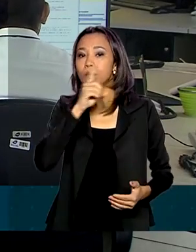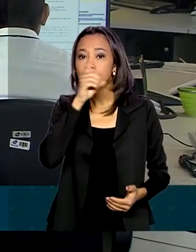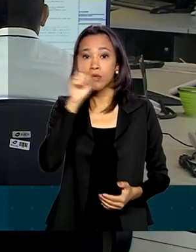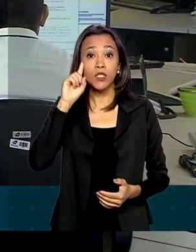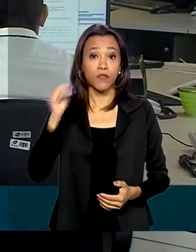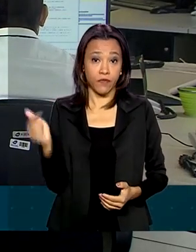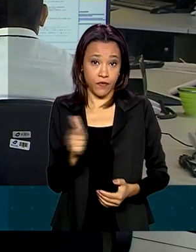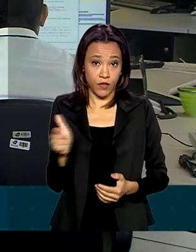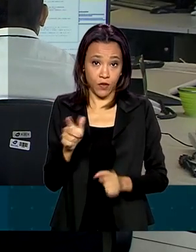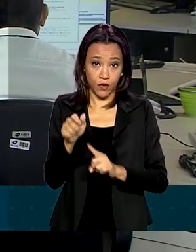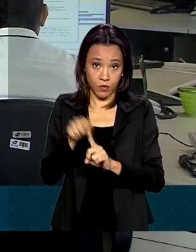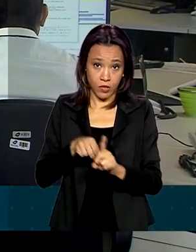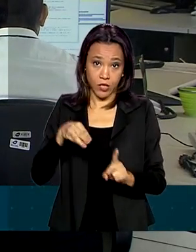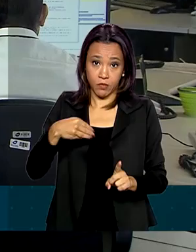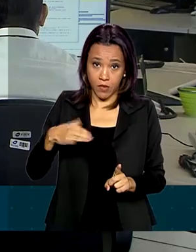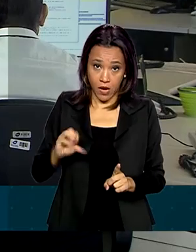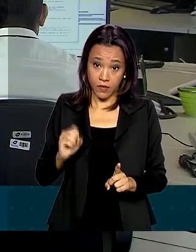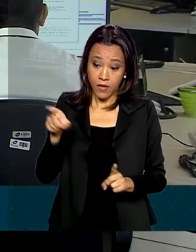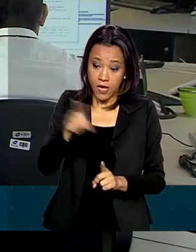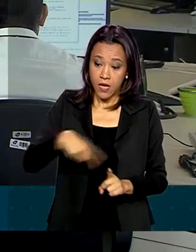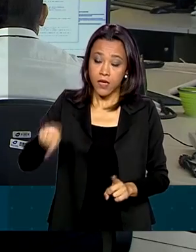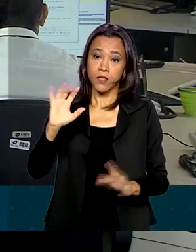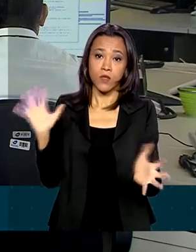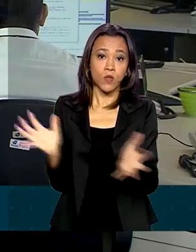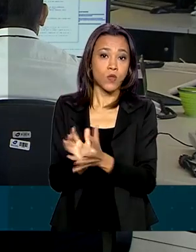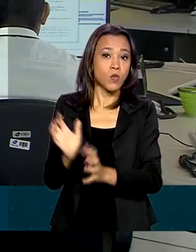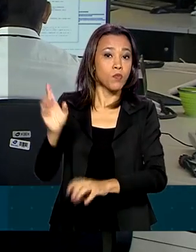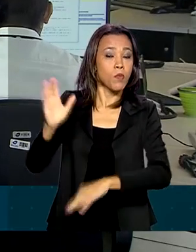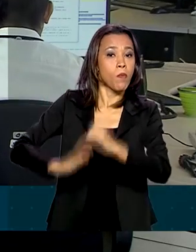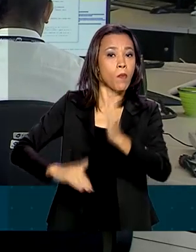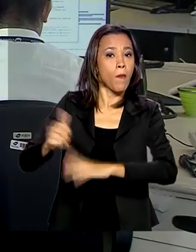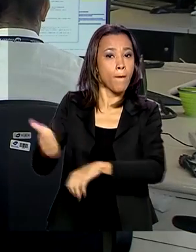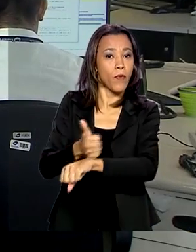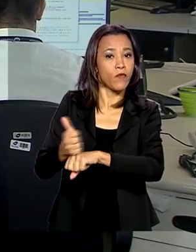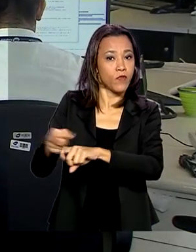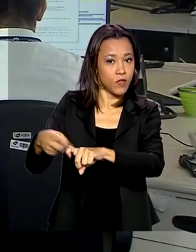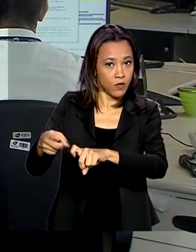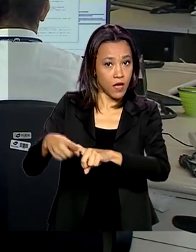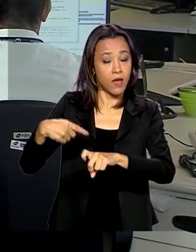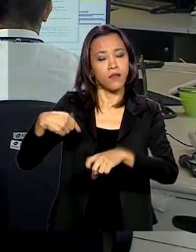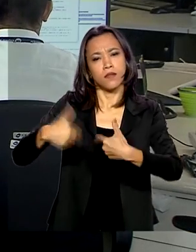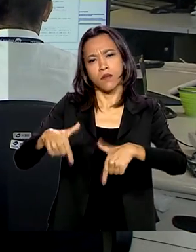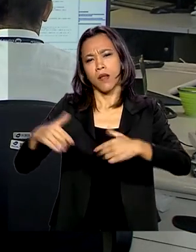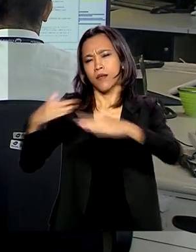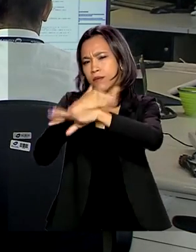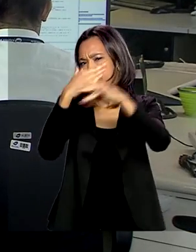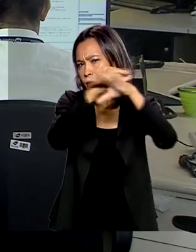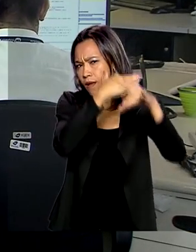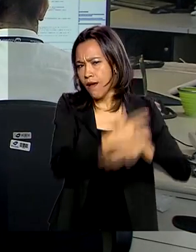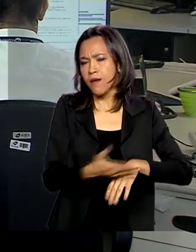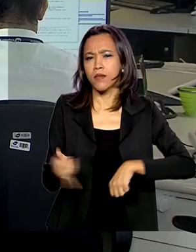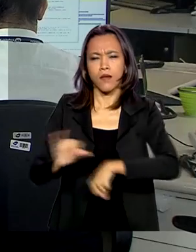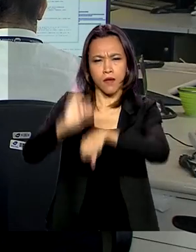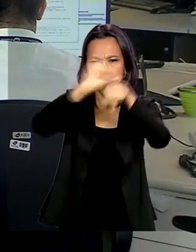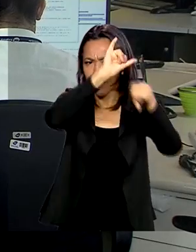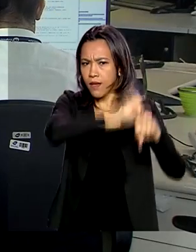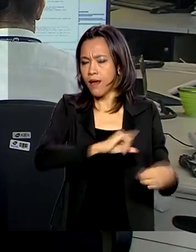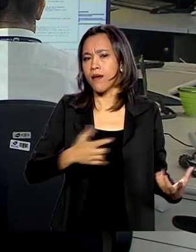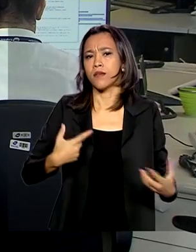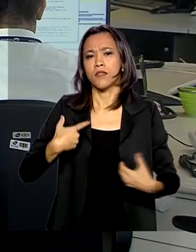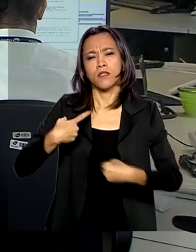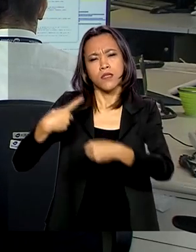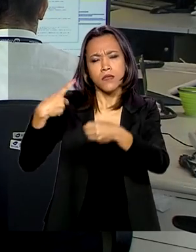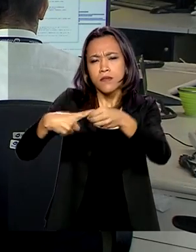março. Esses profissionais vão trabalhar nos postos de saúde das capitais, grandes centros, além de municípios mais pobres e